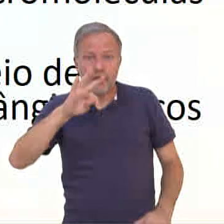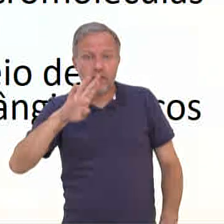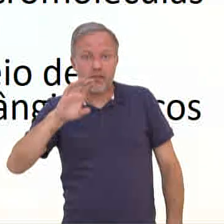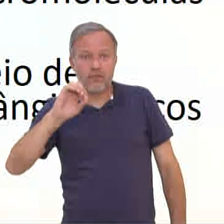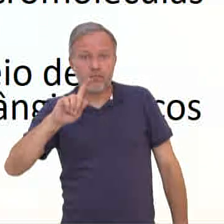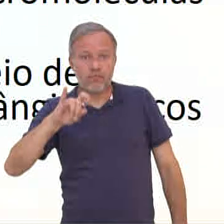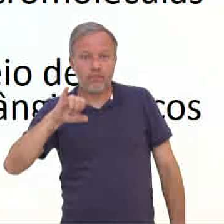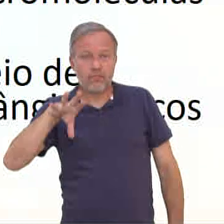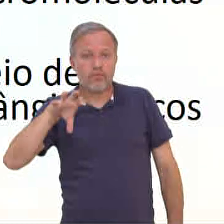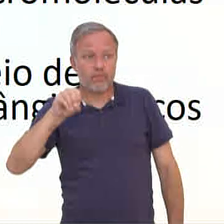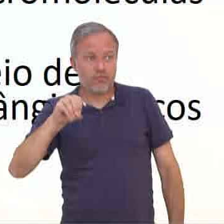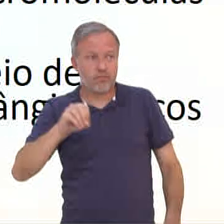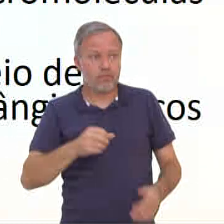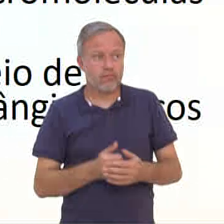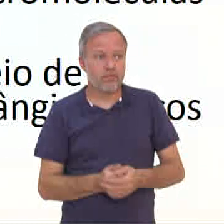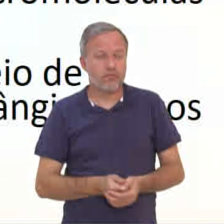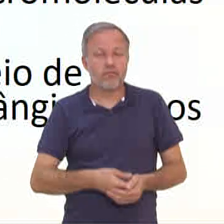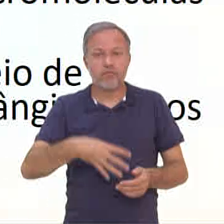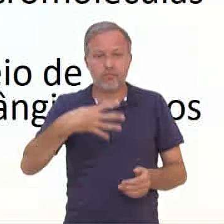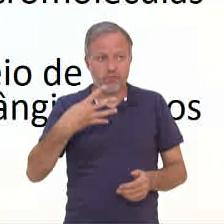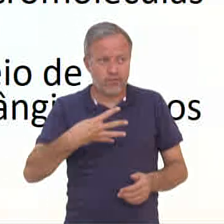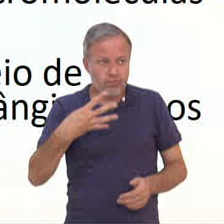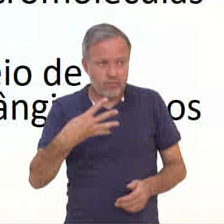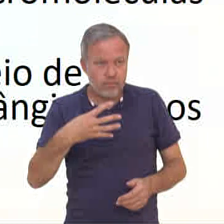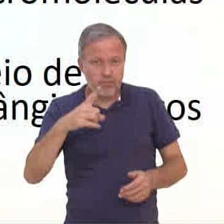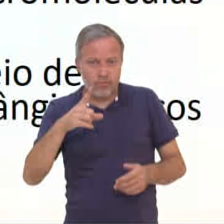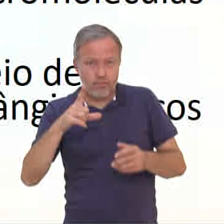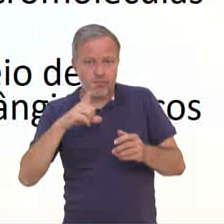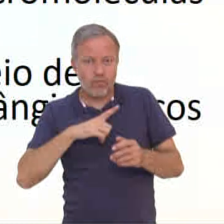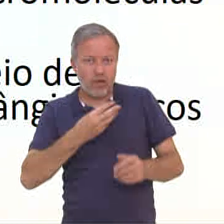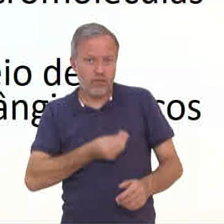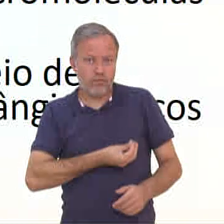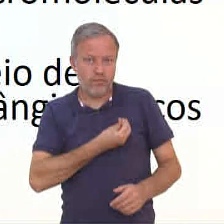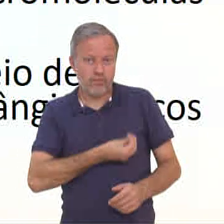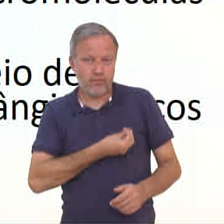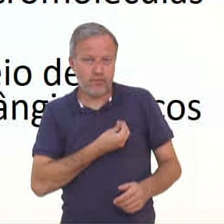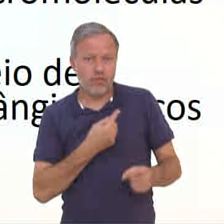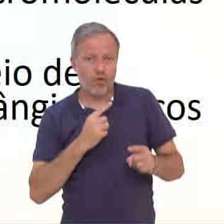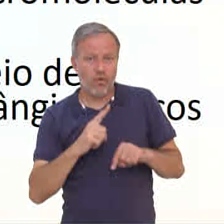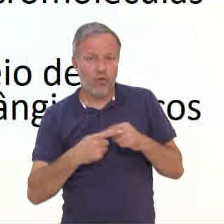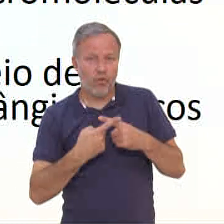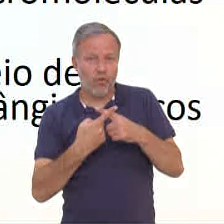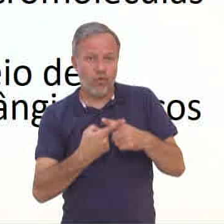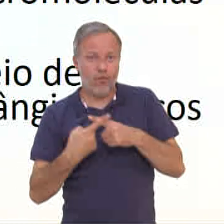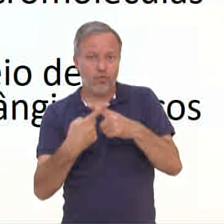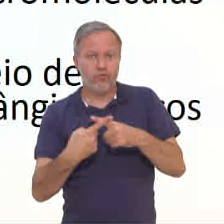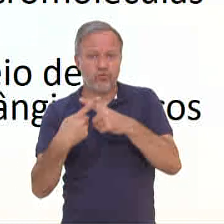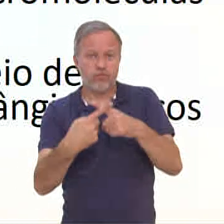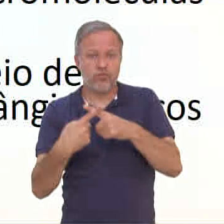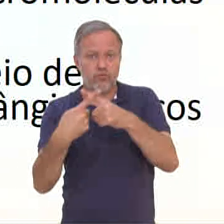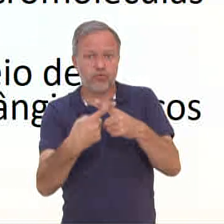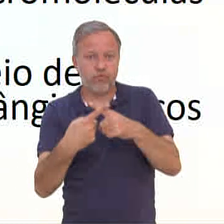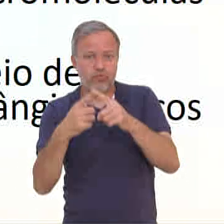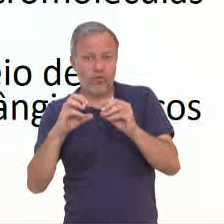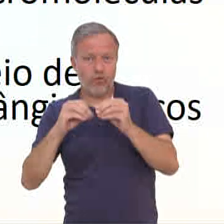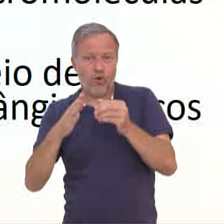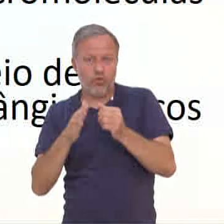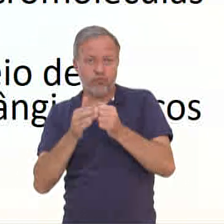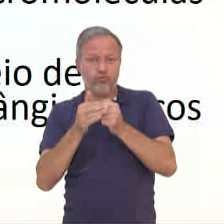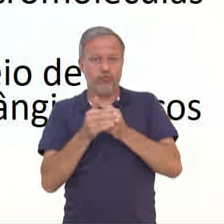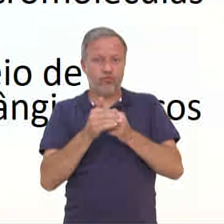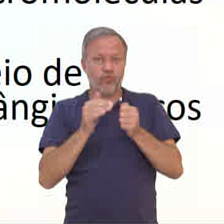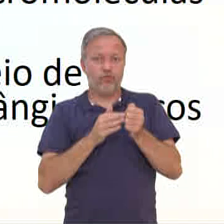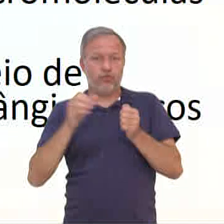Em função da nutrição heterótrofa, esses seres podem viver em mutualismo, em saprobiose ou em parasitismo e ainda